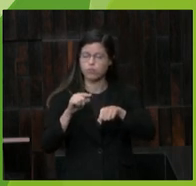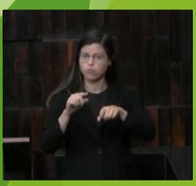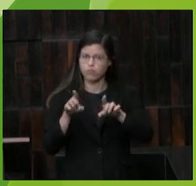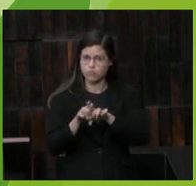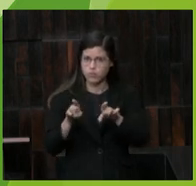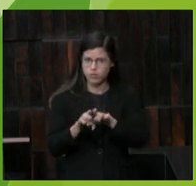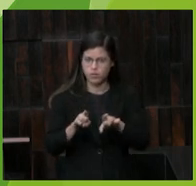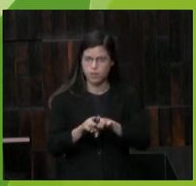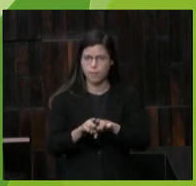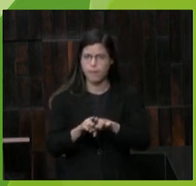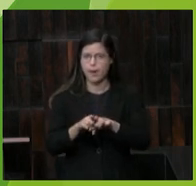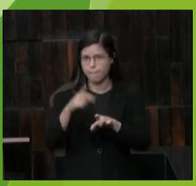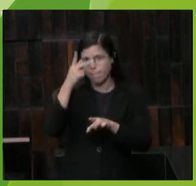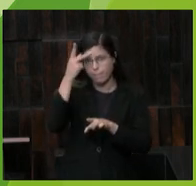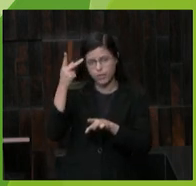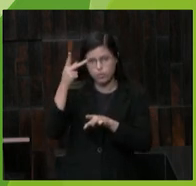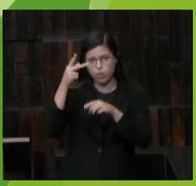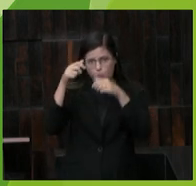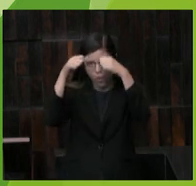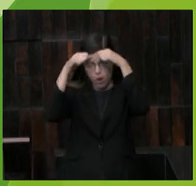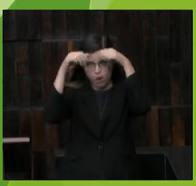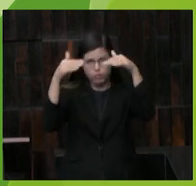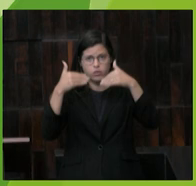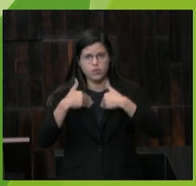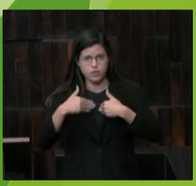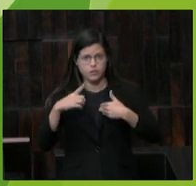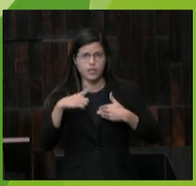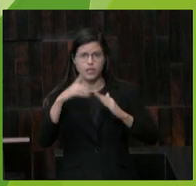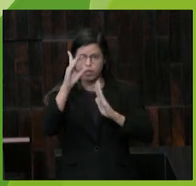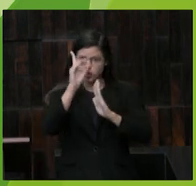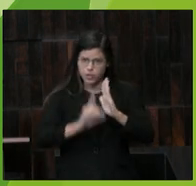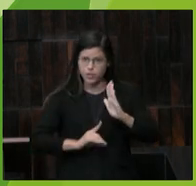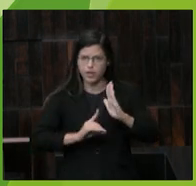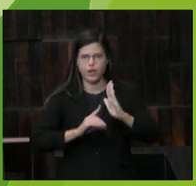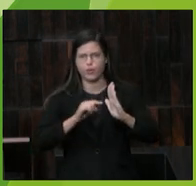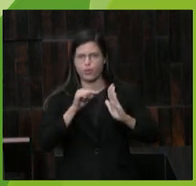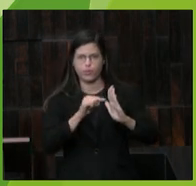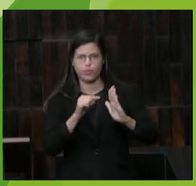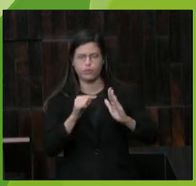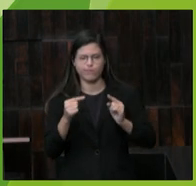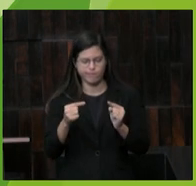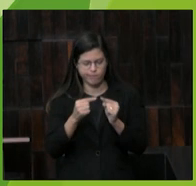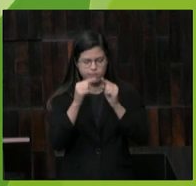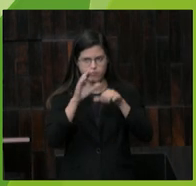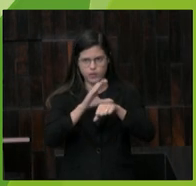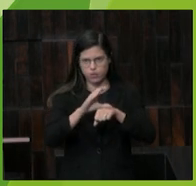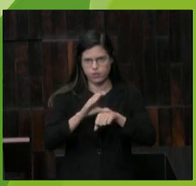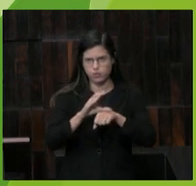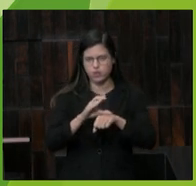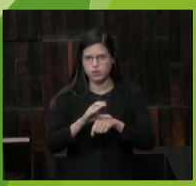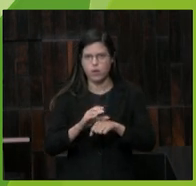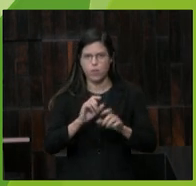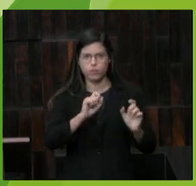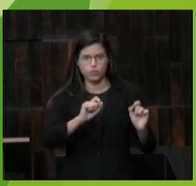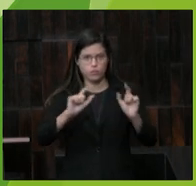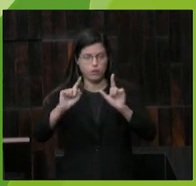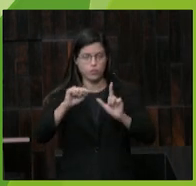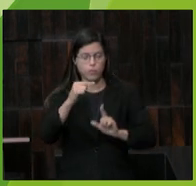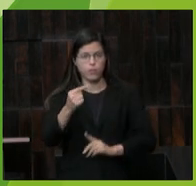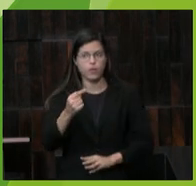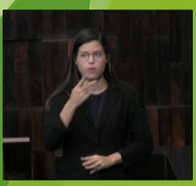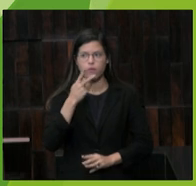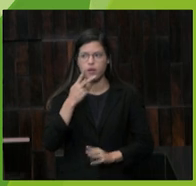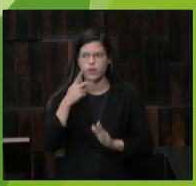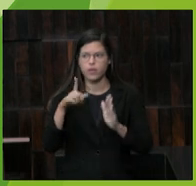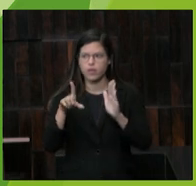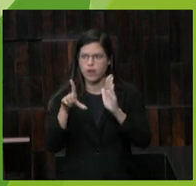pessoas autistas também possam ter os direitos previstos na Convenção. Aí, no próximo slide, eu vou falar da Lei Berenice